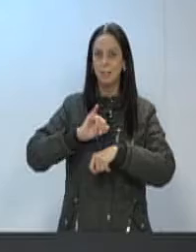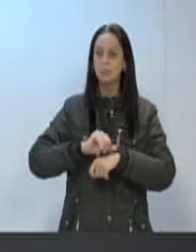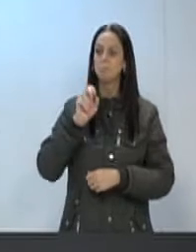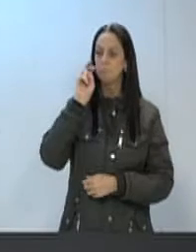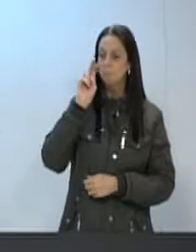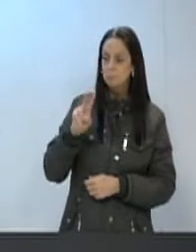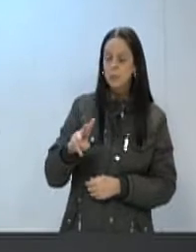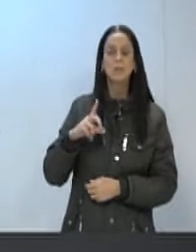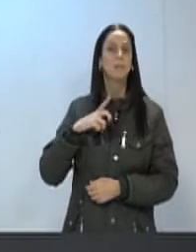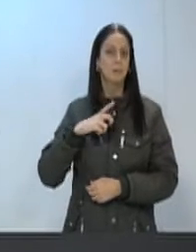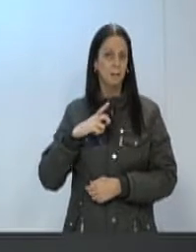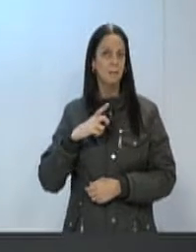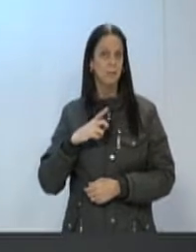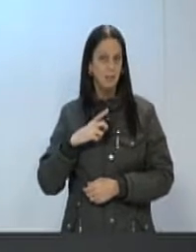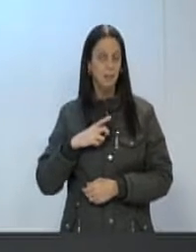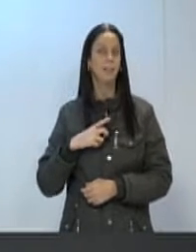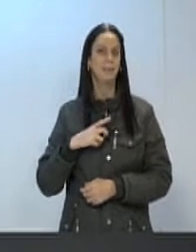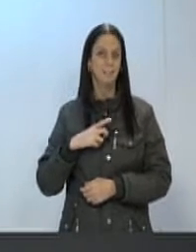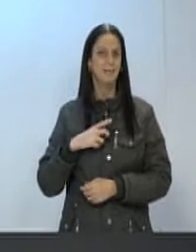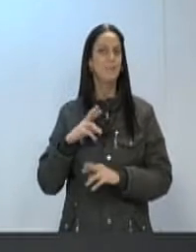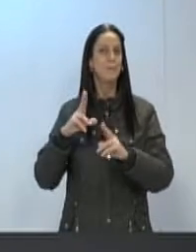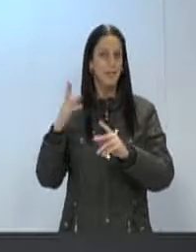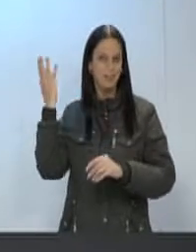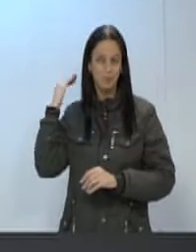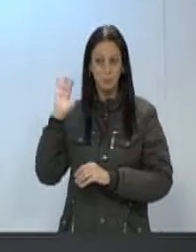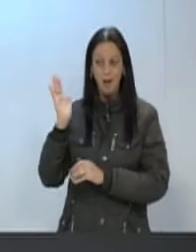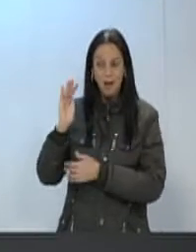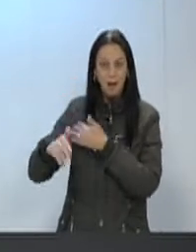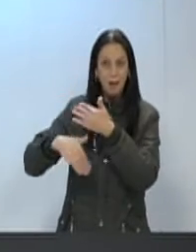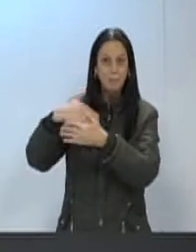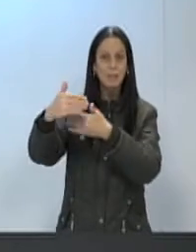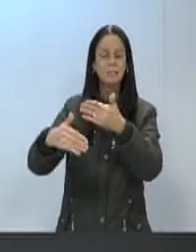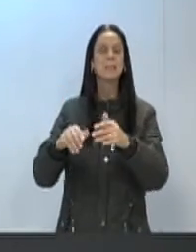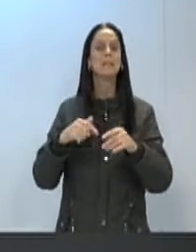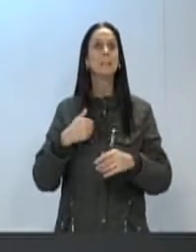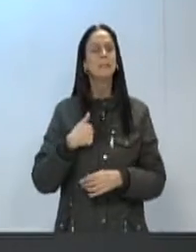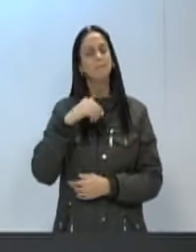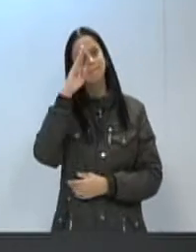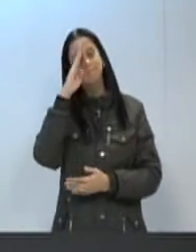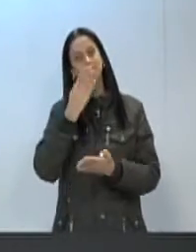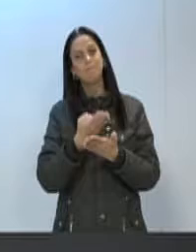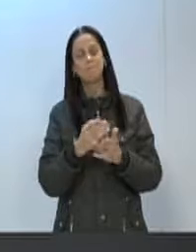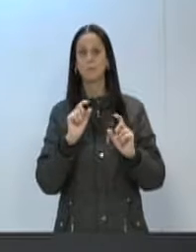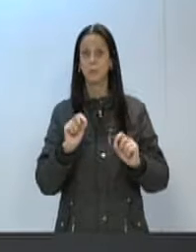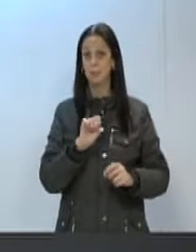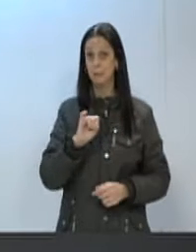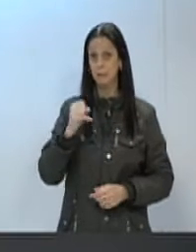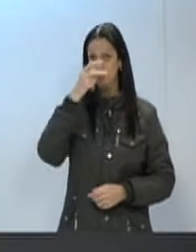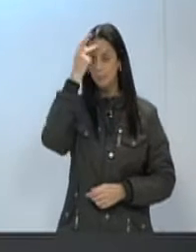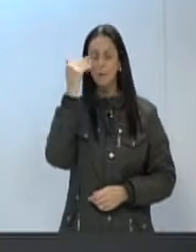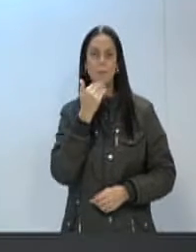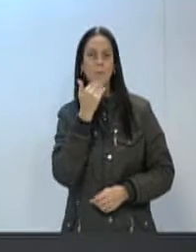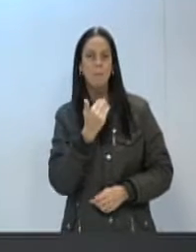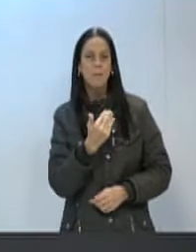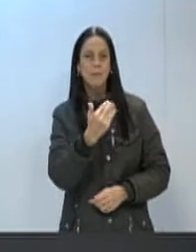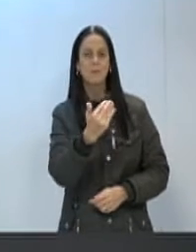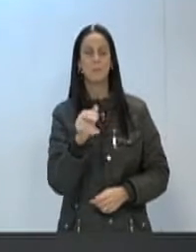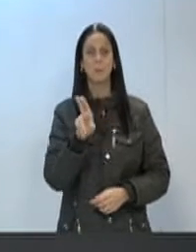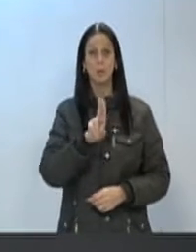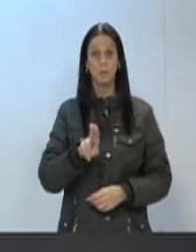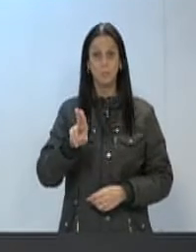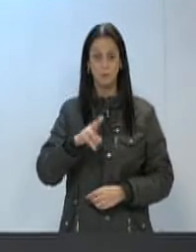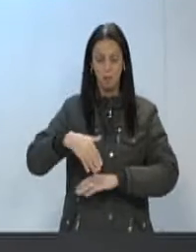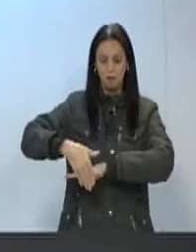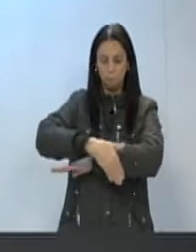que ver a diferença é perceptível e eu acredito que se alguém fizeram um pedido para usar o